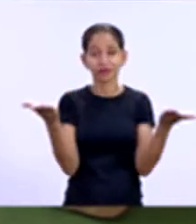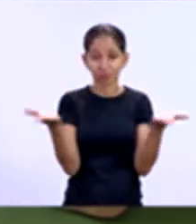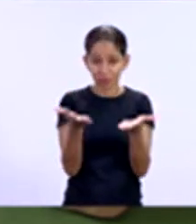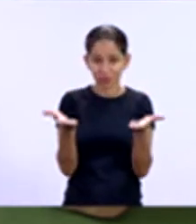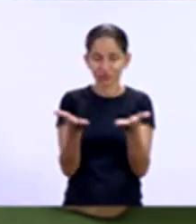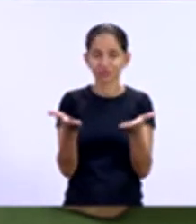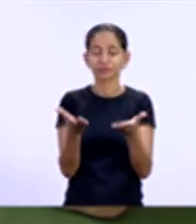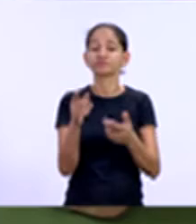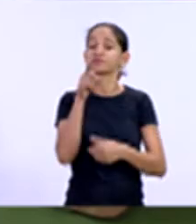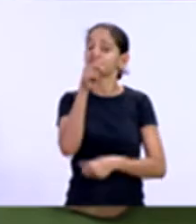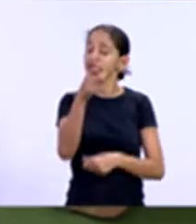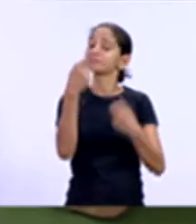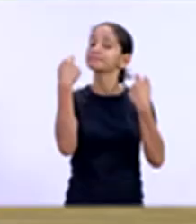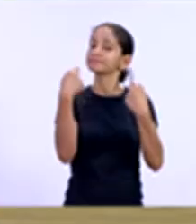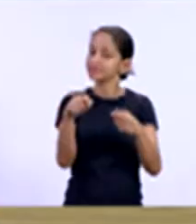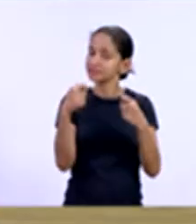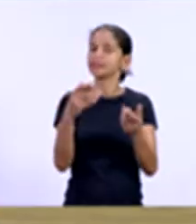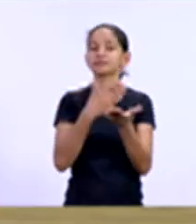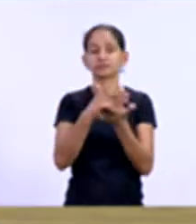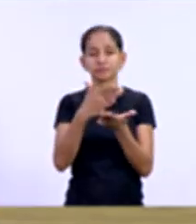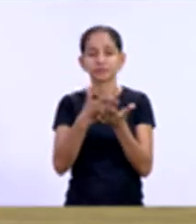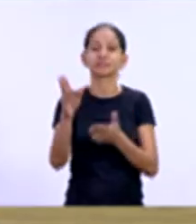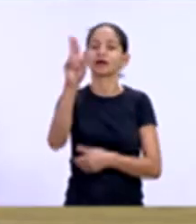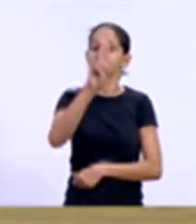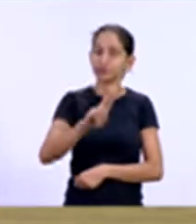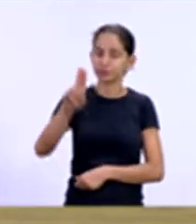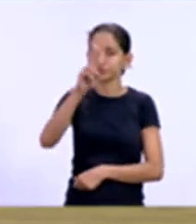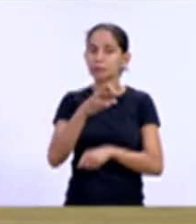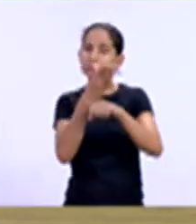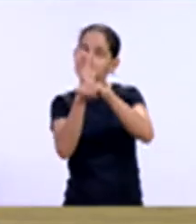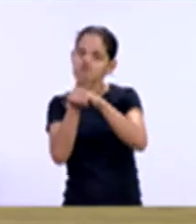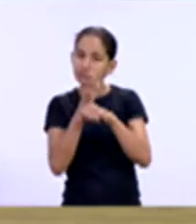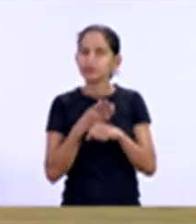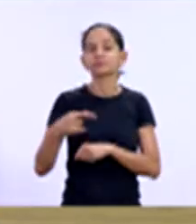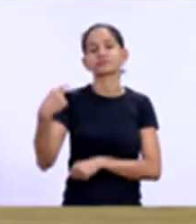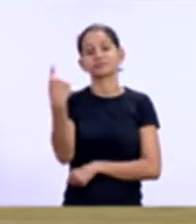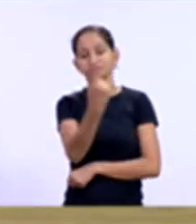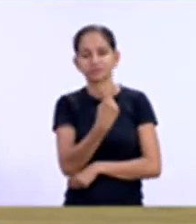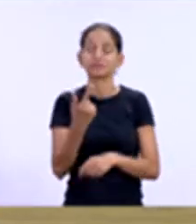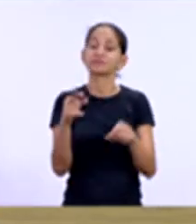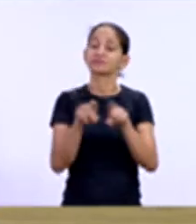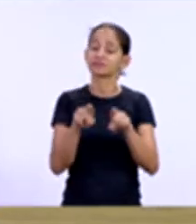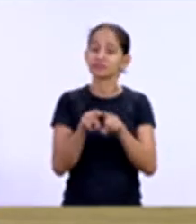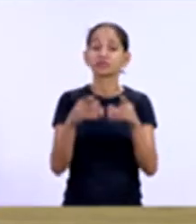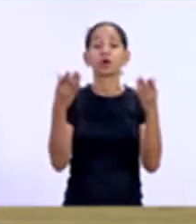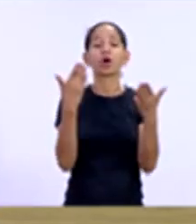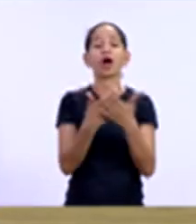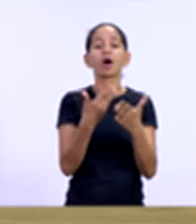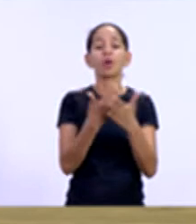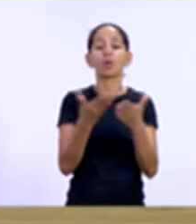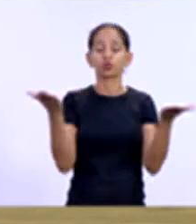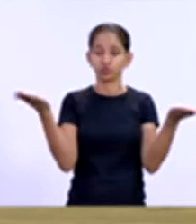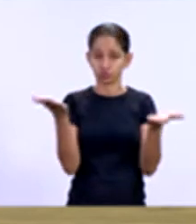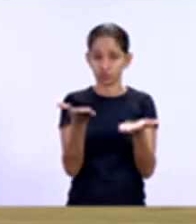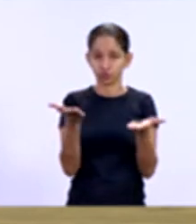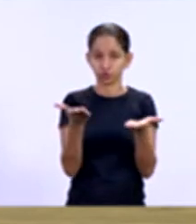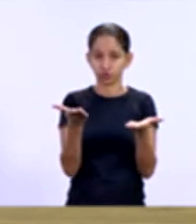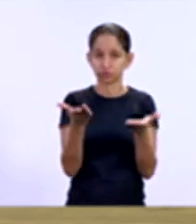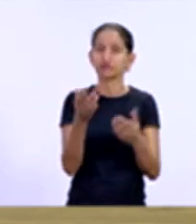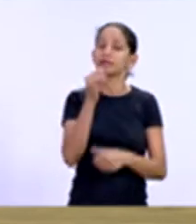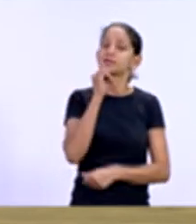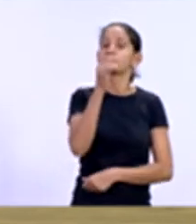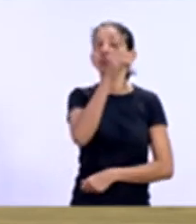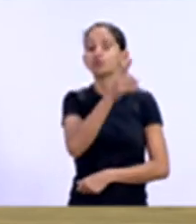precisa de adquirir essas 3 características, né? Porque, vamos dizer, nós temos aula hoje, vocês vão ficar uma